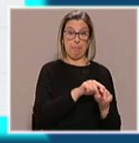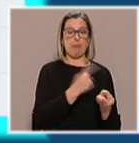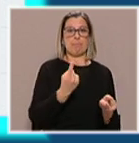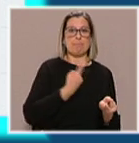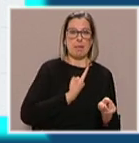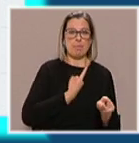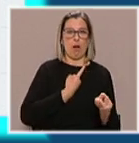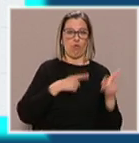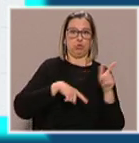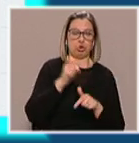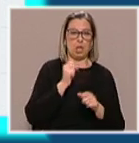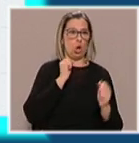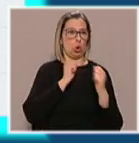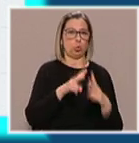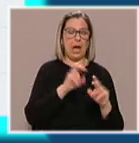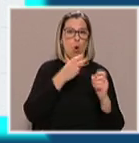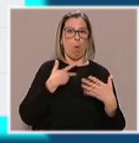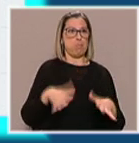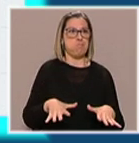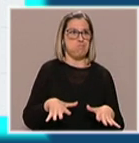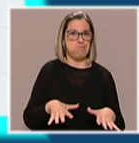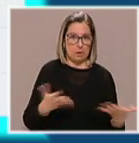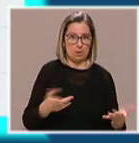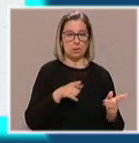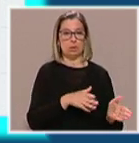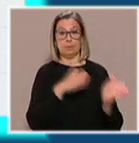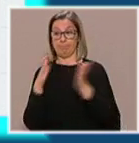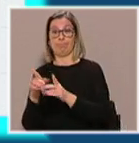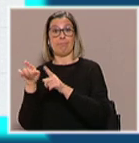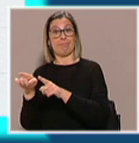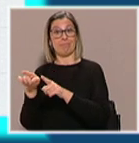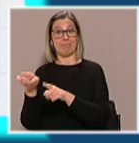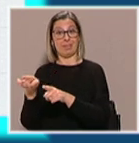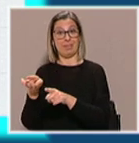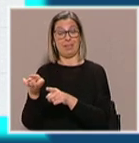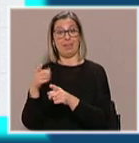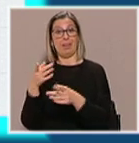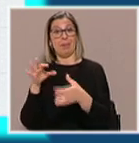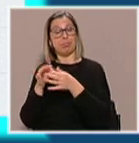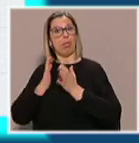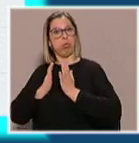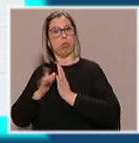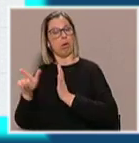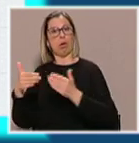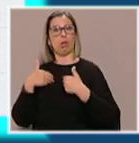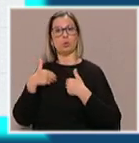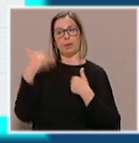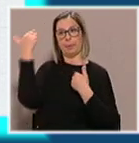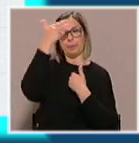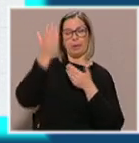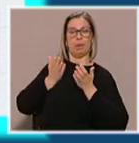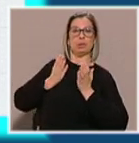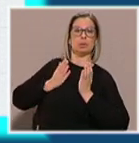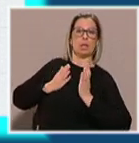ou paralisar, enquanto o sistema nervoso parasimpático está associado ao descansar, digerir e recuperar. Mas